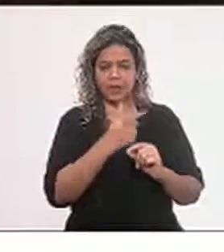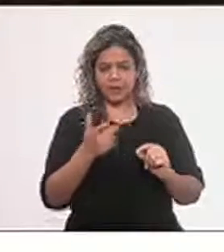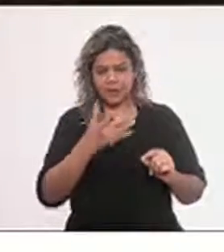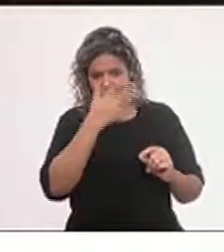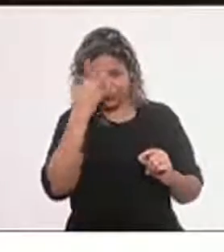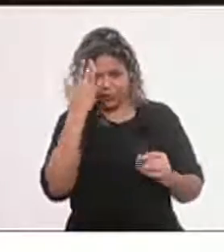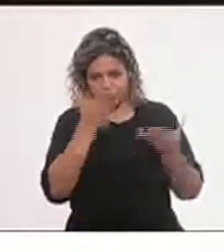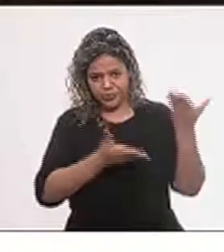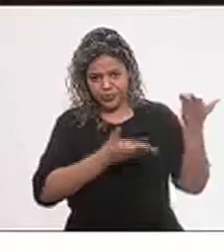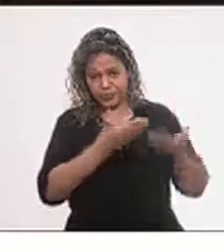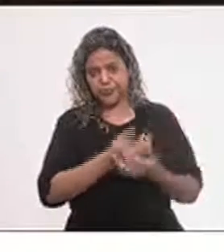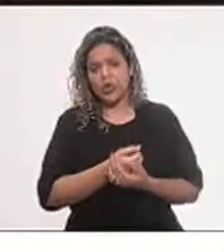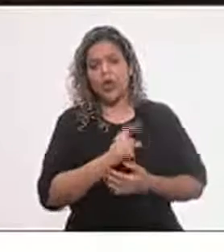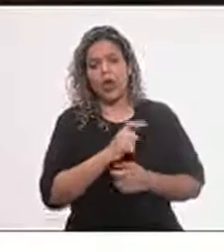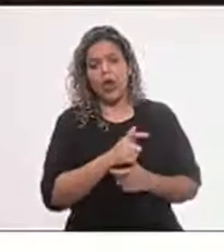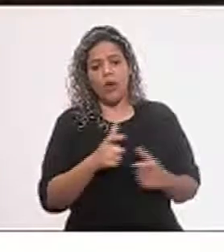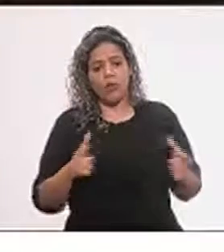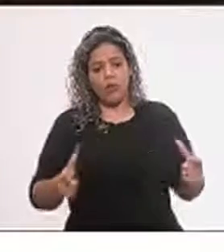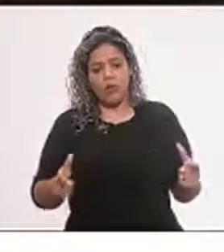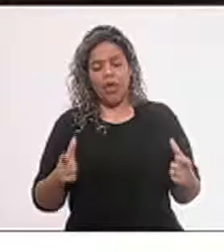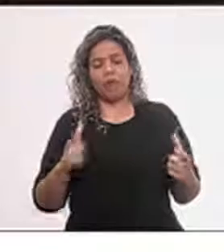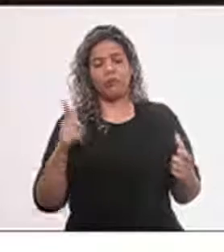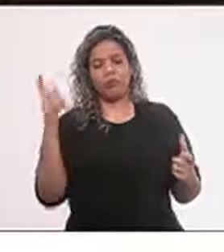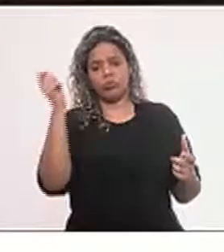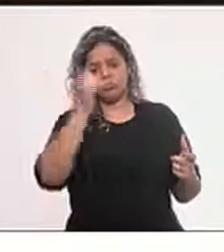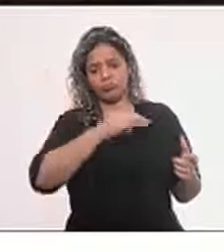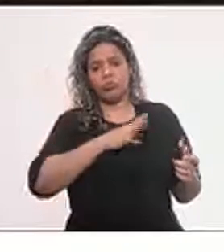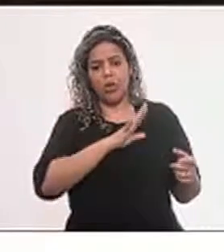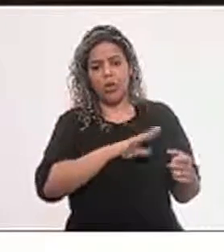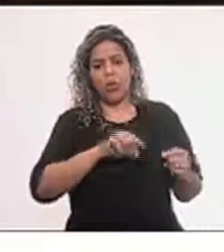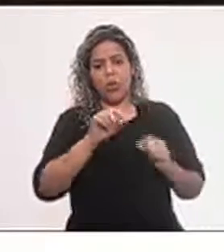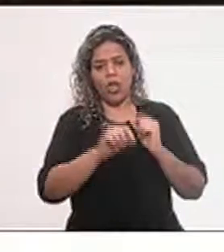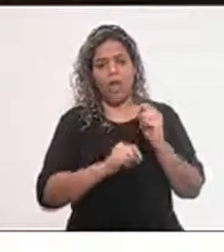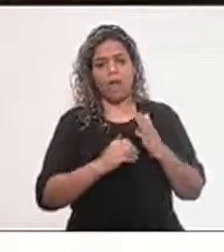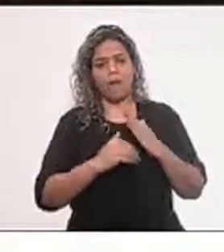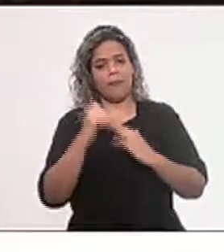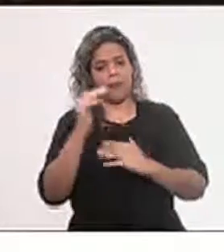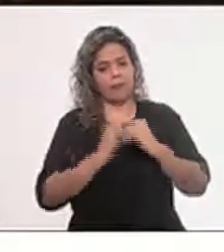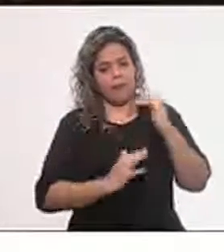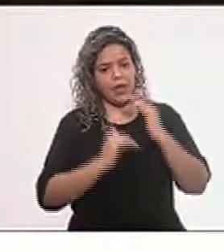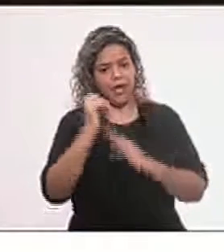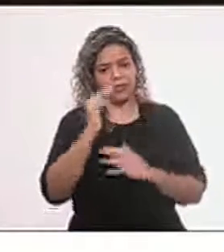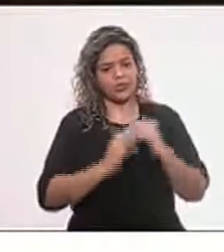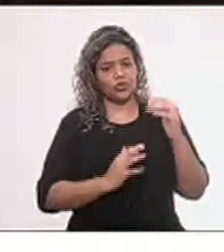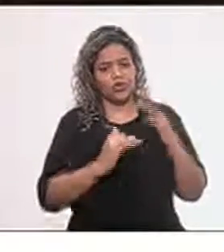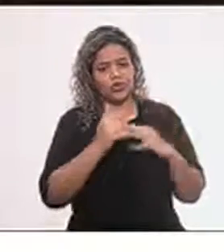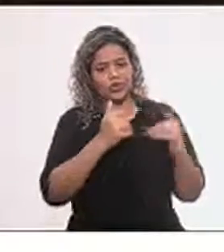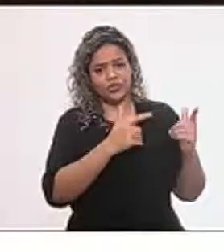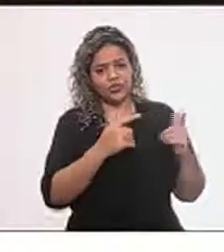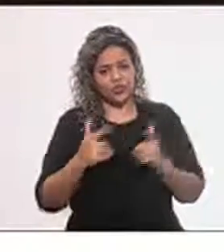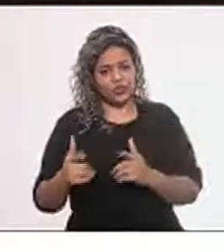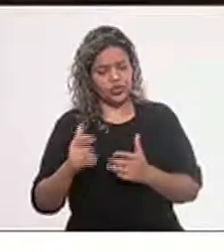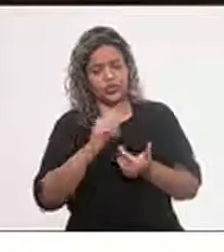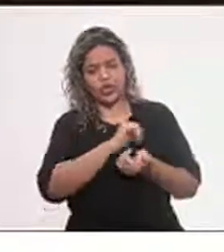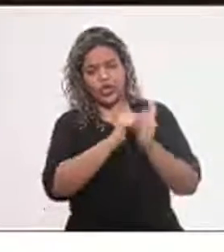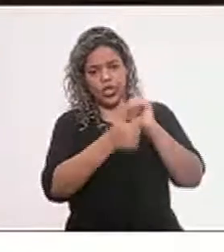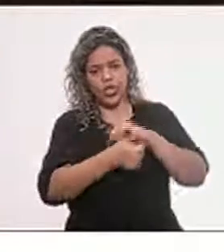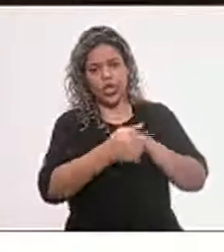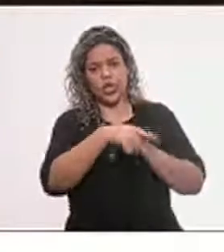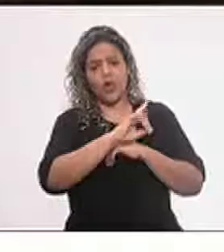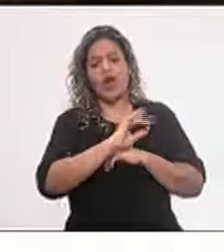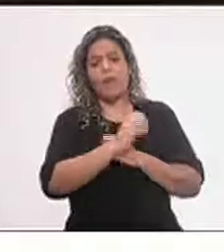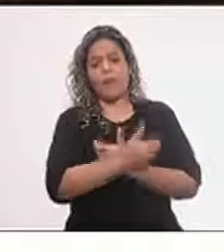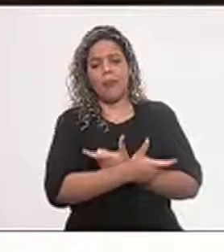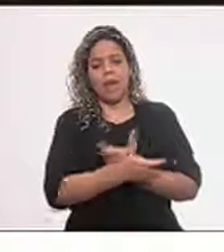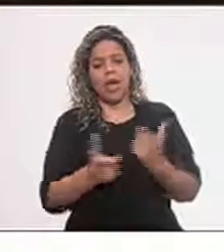senhores deputados, o aumento absurdo dos praticantes do tiro esportivo. Grande